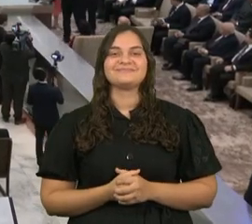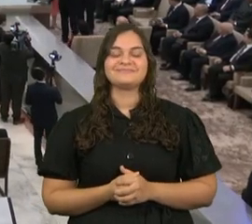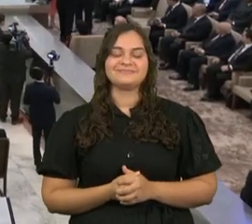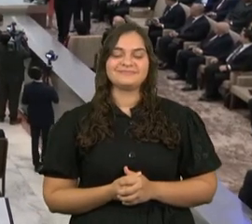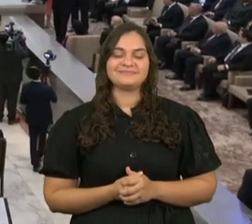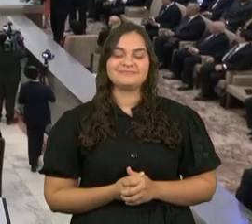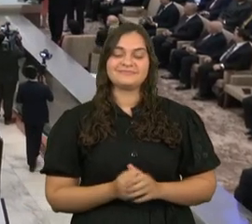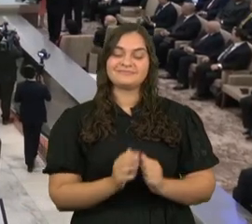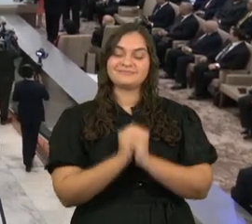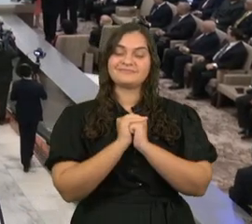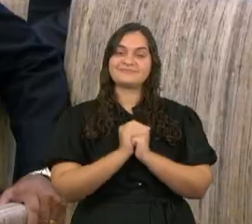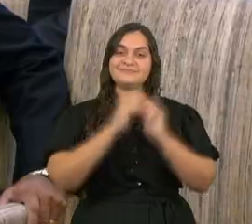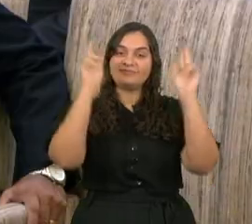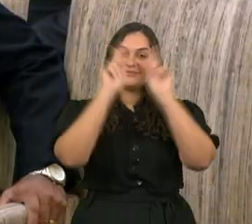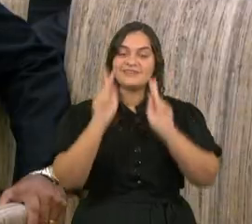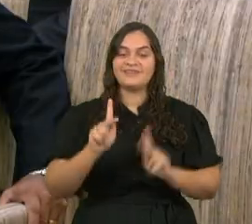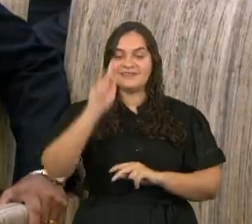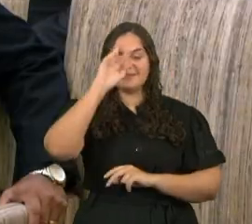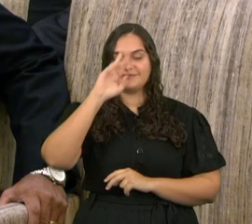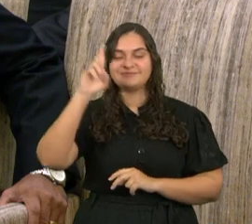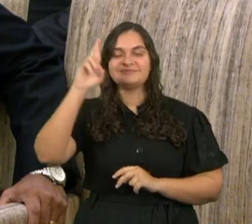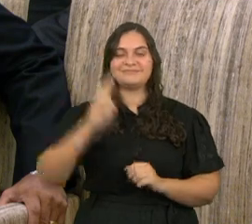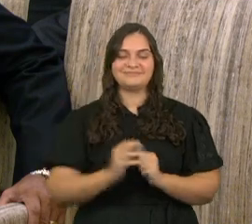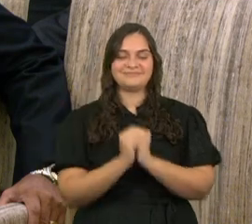Amém. Saúde os irmãos com a paz do Senhor Jesus.